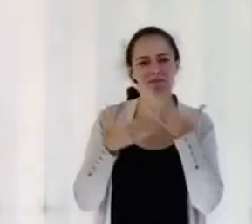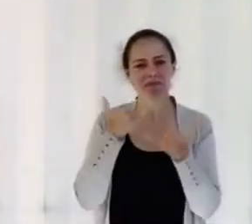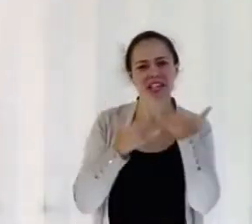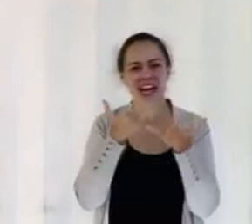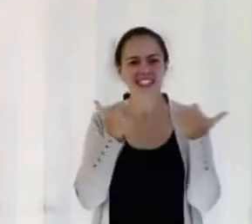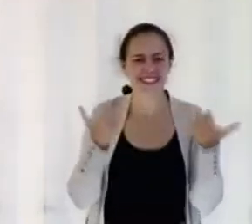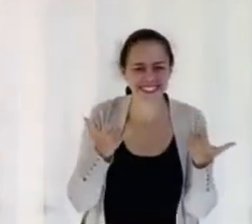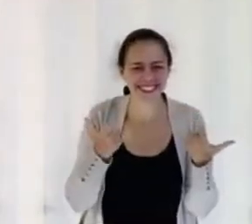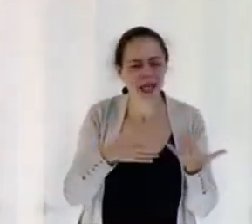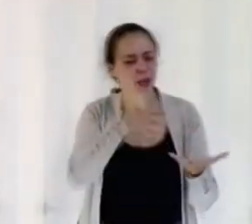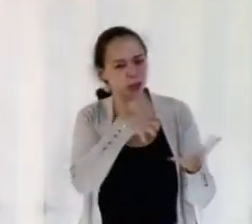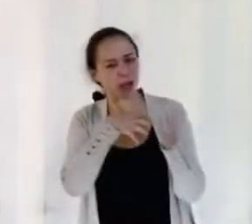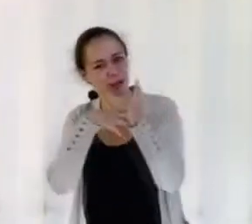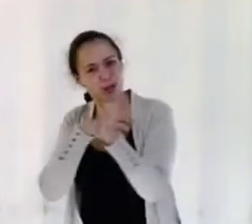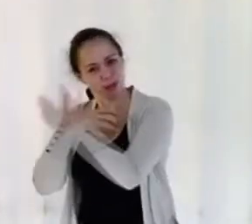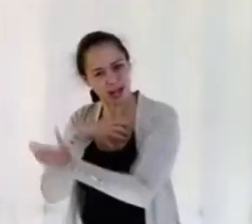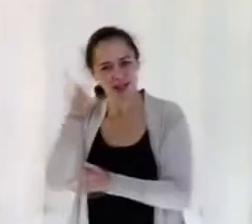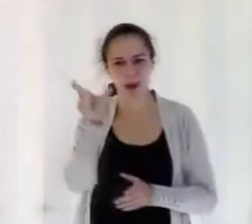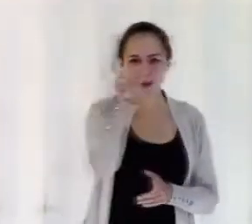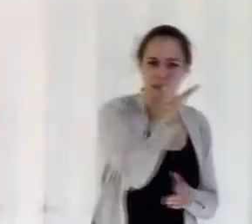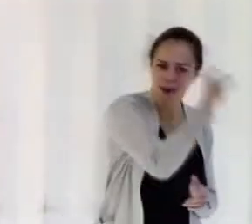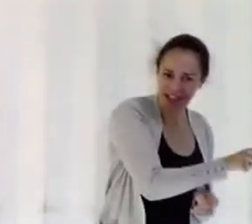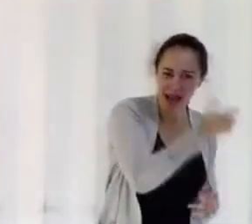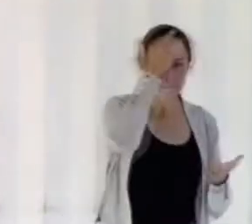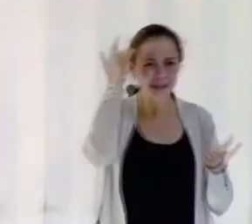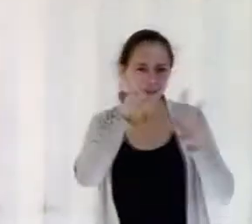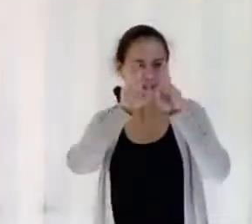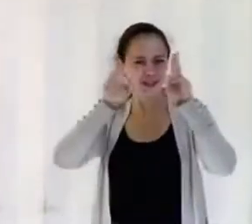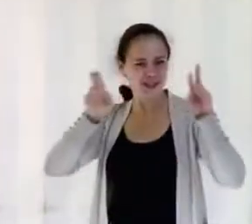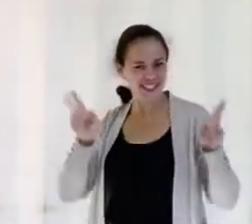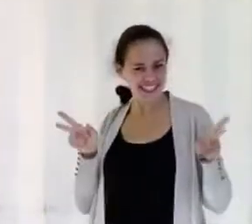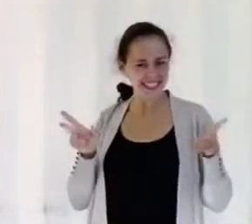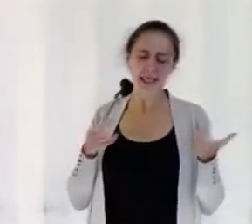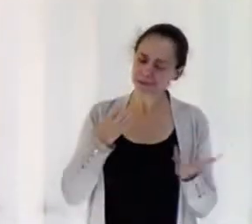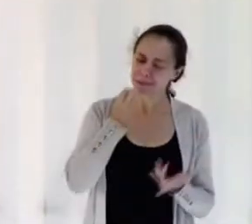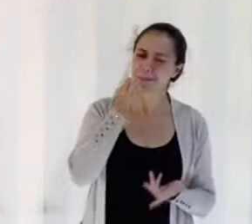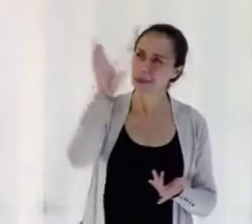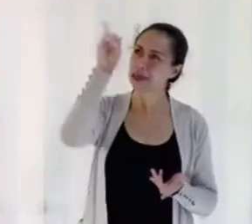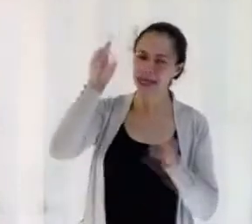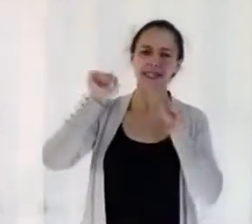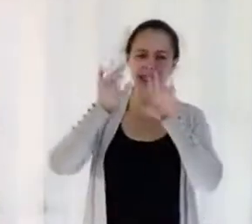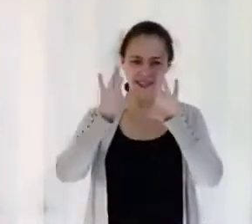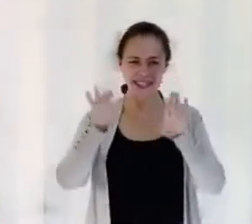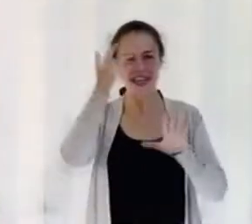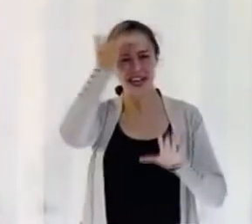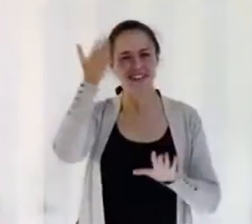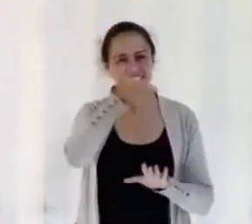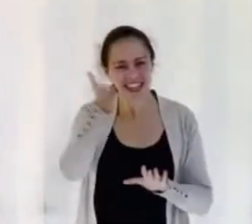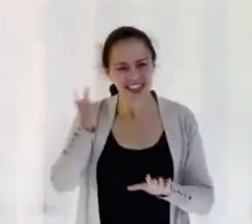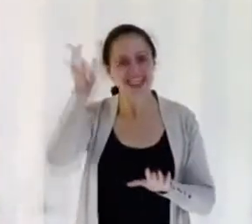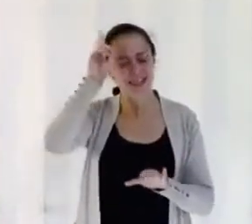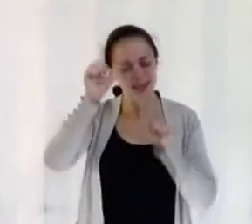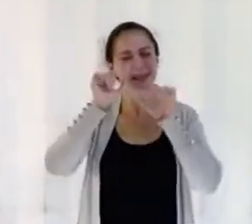louvamos a Deus por esses homens. E sabe por que eu comecei mencionando eles? Porque o texto vai falar para nós dos